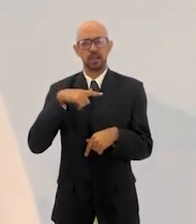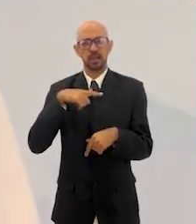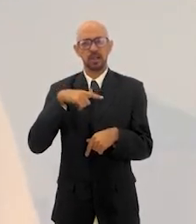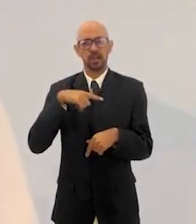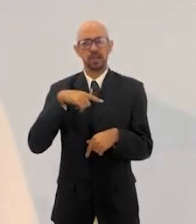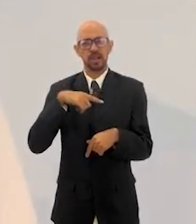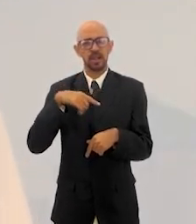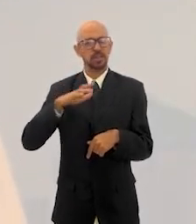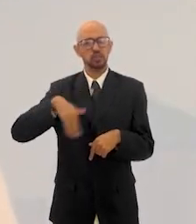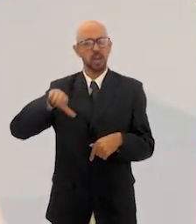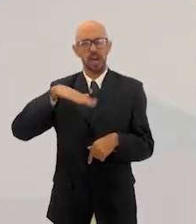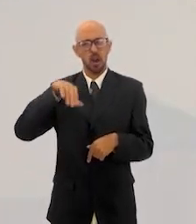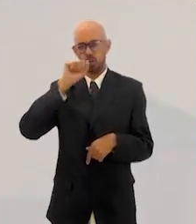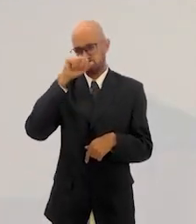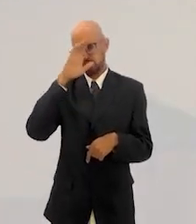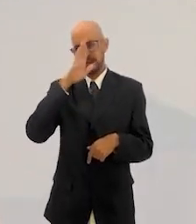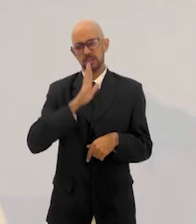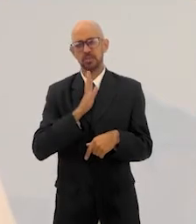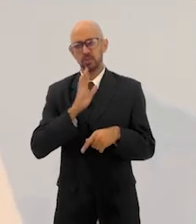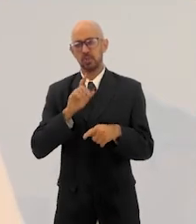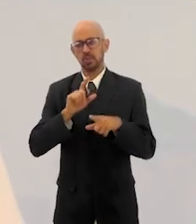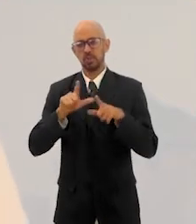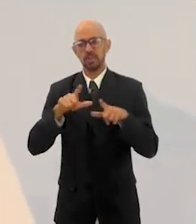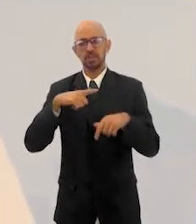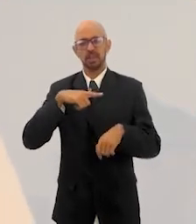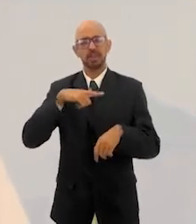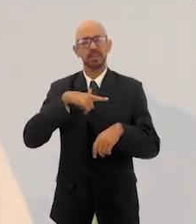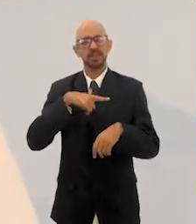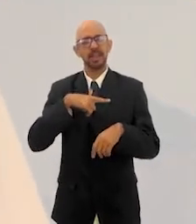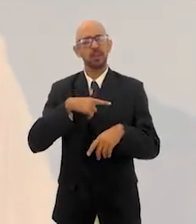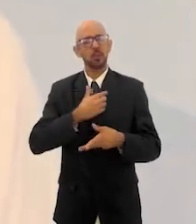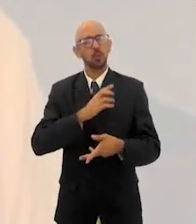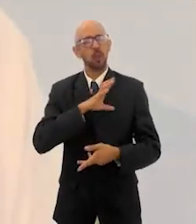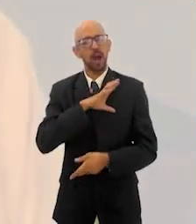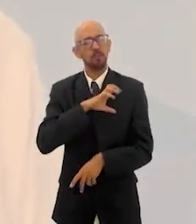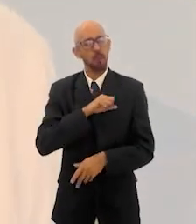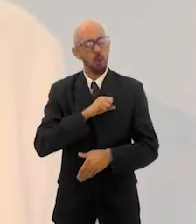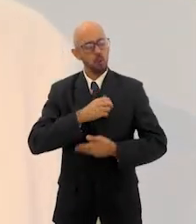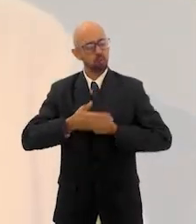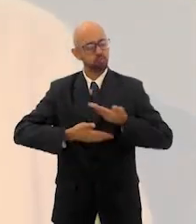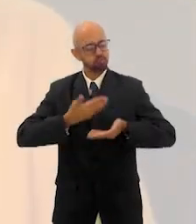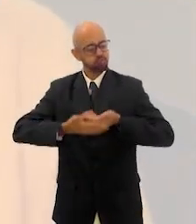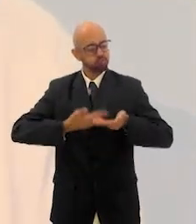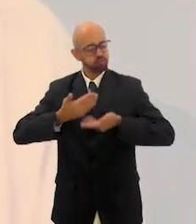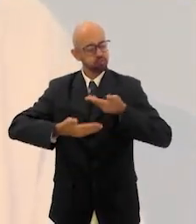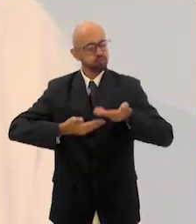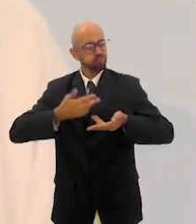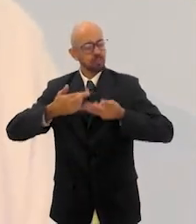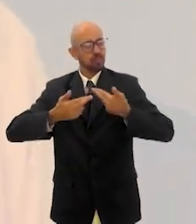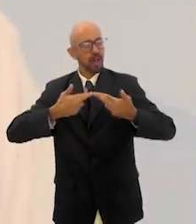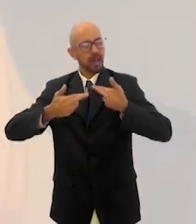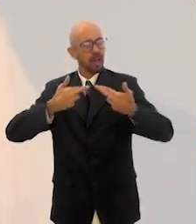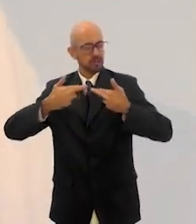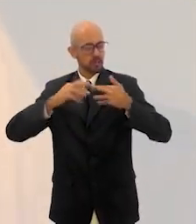brasileiro, mas o nordestino tem um calor humano e uma coisa, uma relação familiar muito interessante. E óbvio